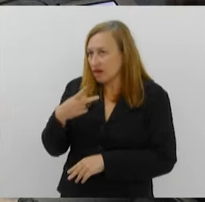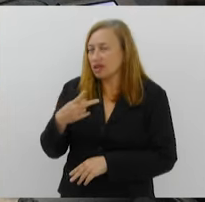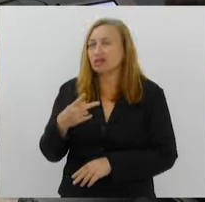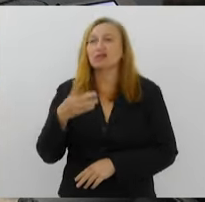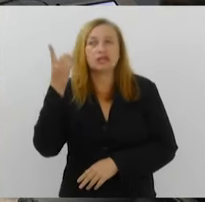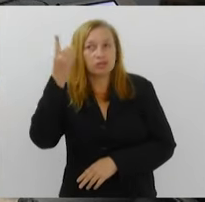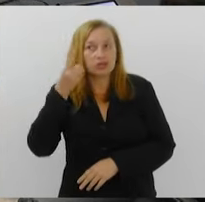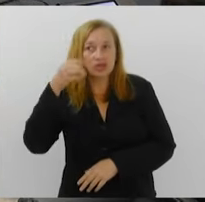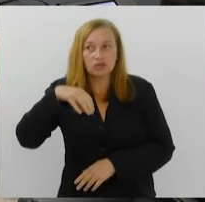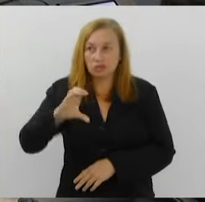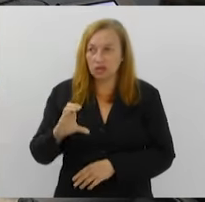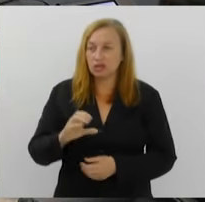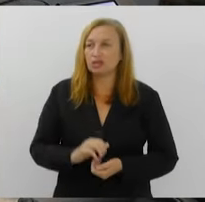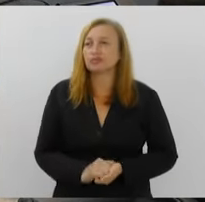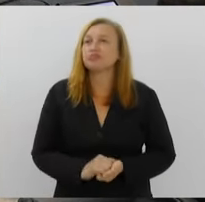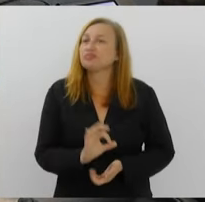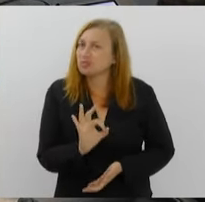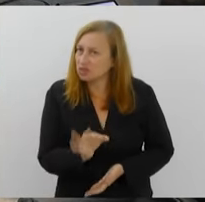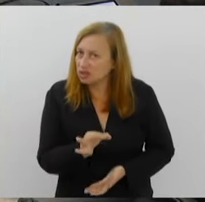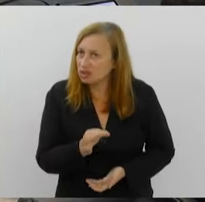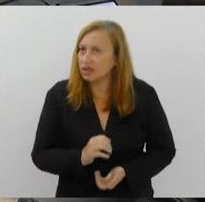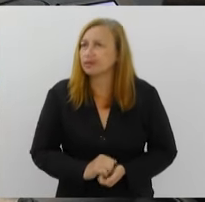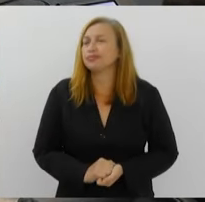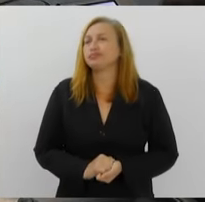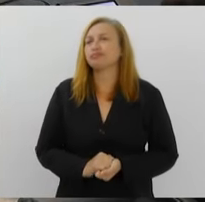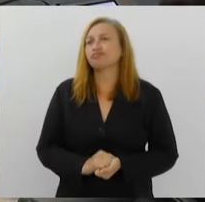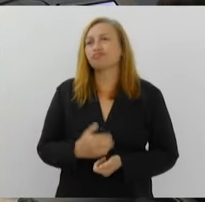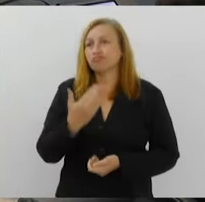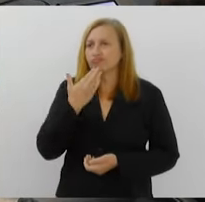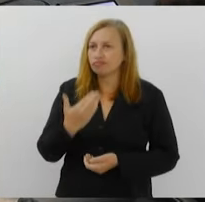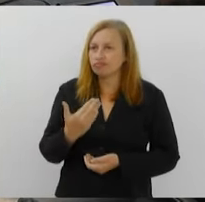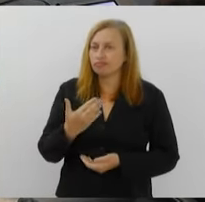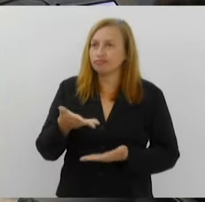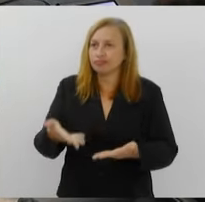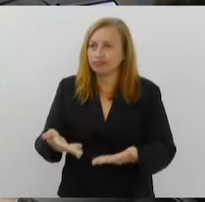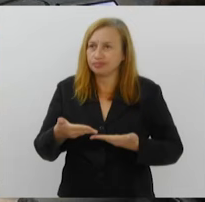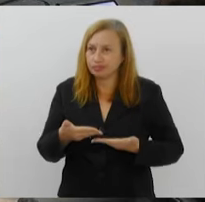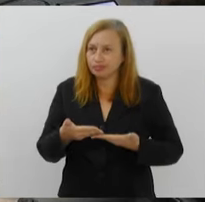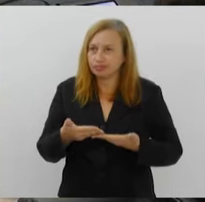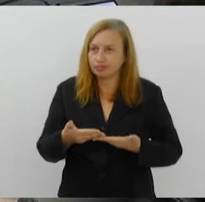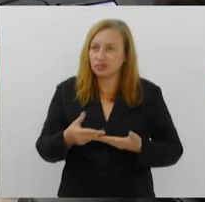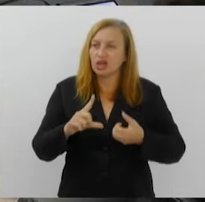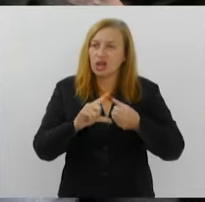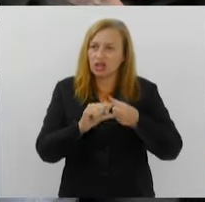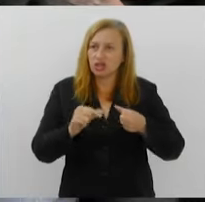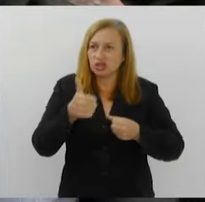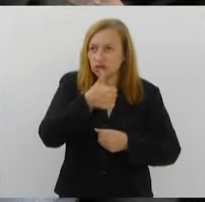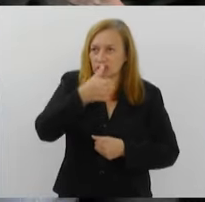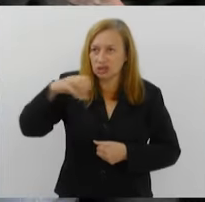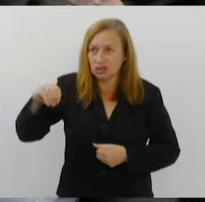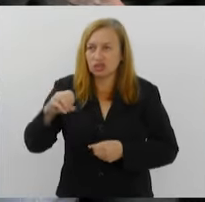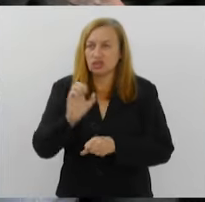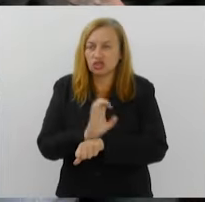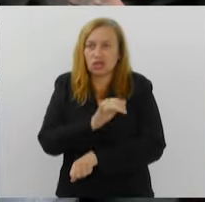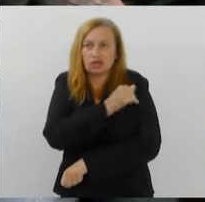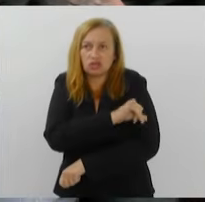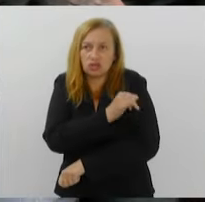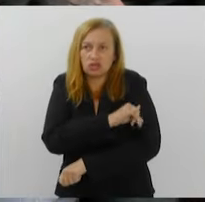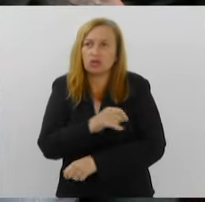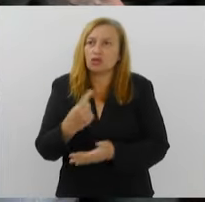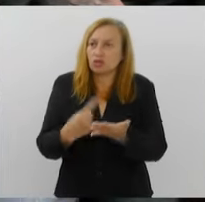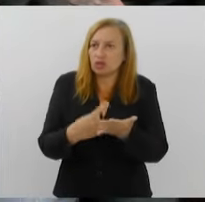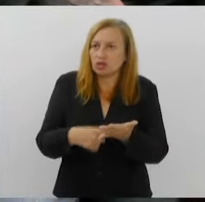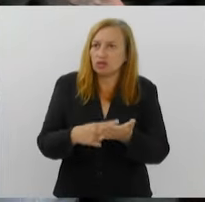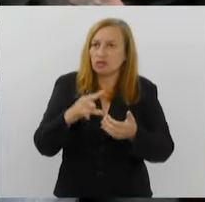deputado Mink, de fato, o meu pedido de convocação é à luz do artigo 100 da Constituição do Estado do Rio de Janeiro, combinado com o